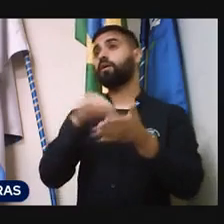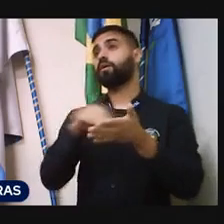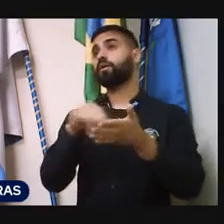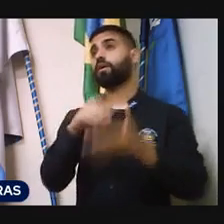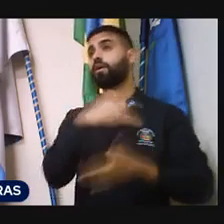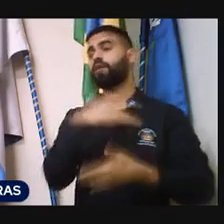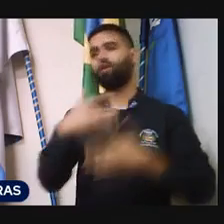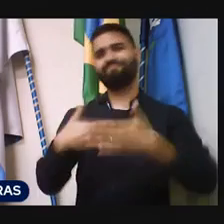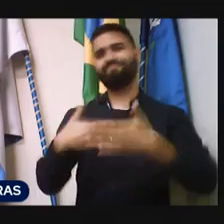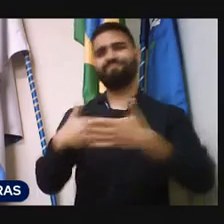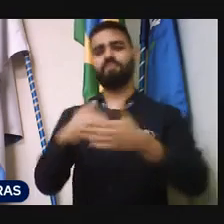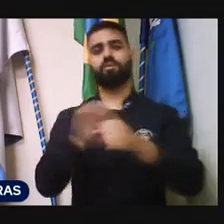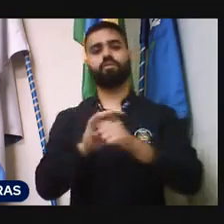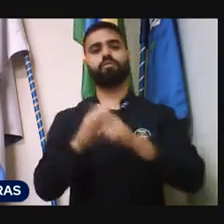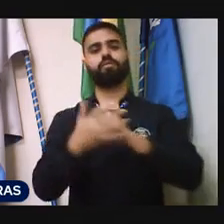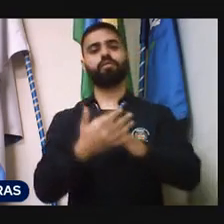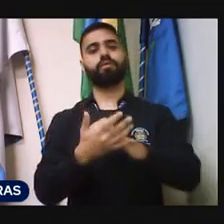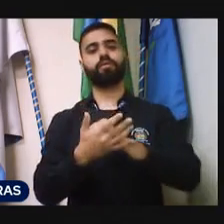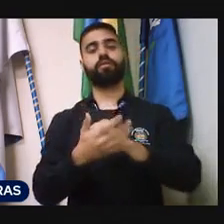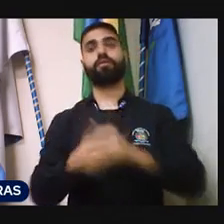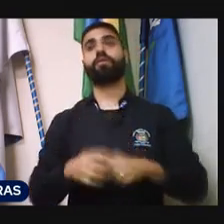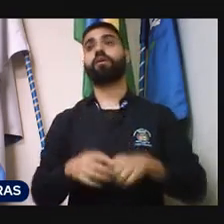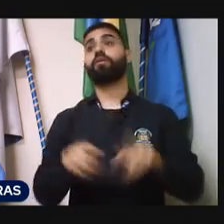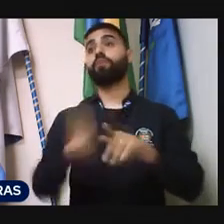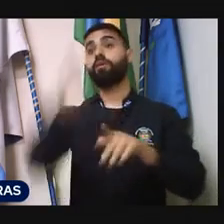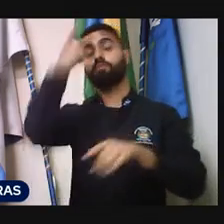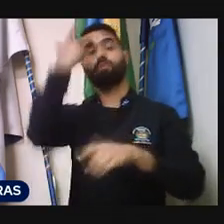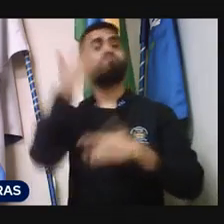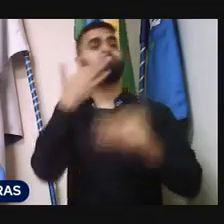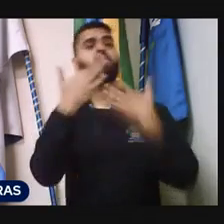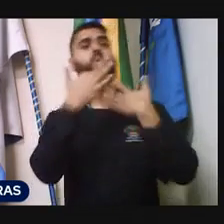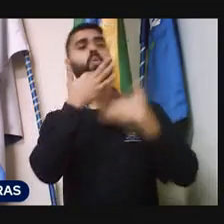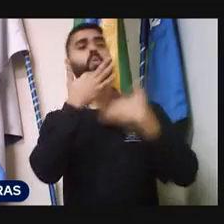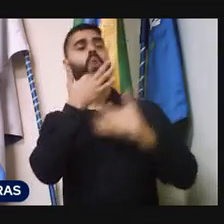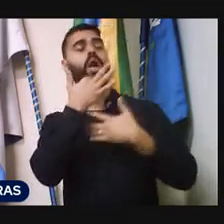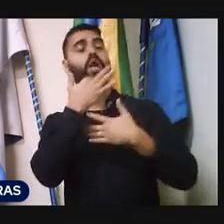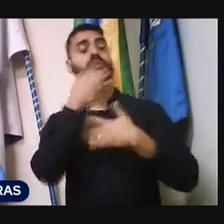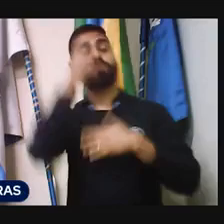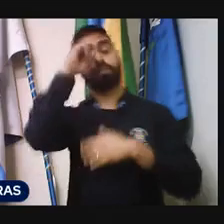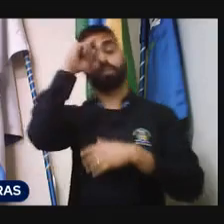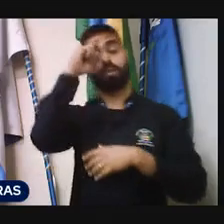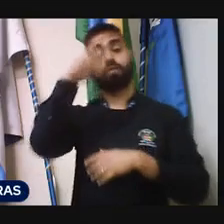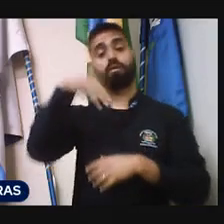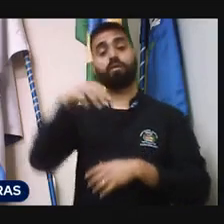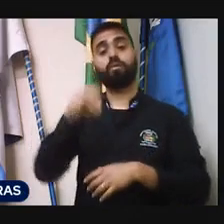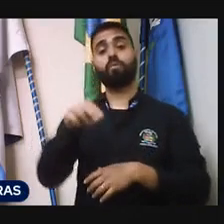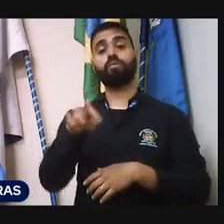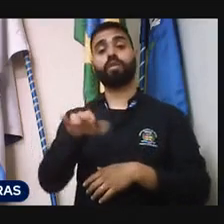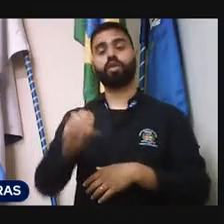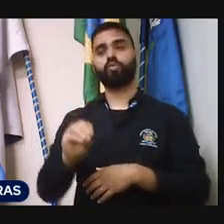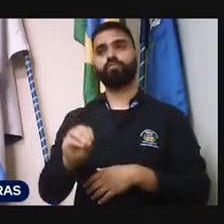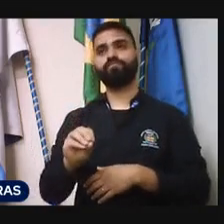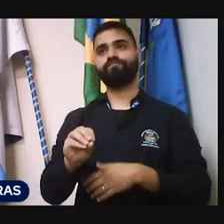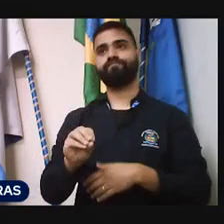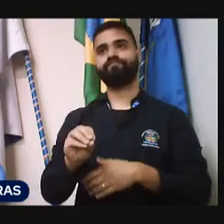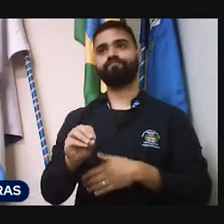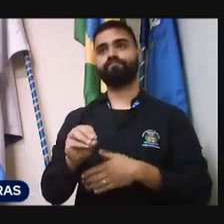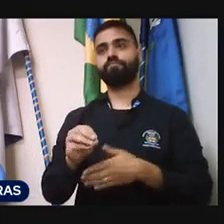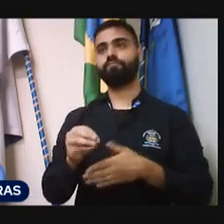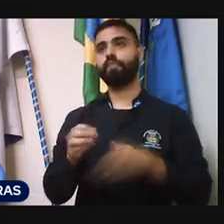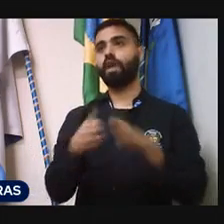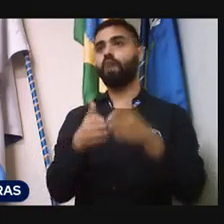tratamento o convite e muita gente não conhece Hospital custavam telefone Hospital foi fundado